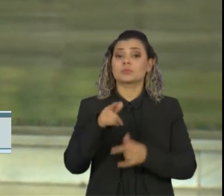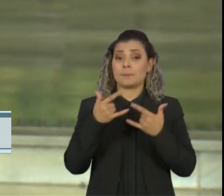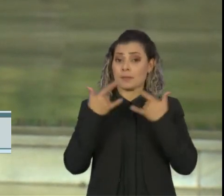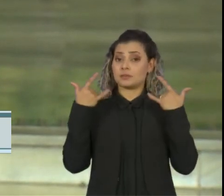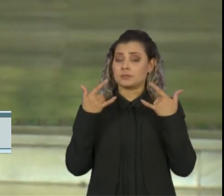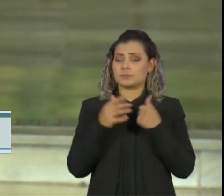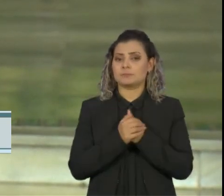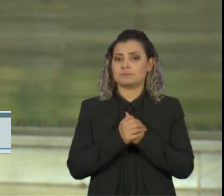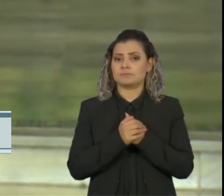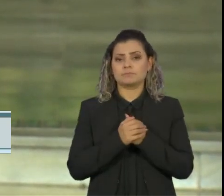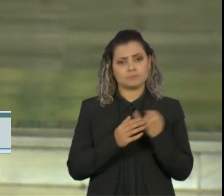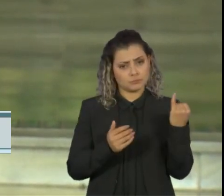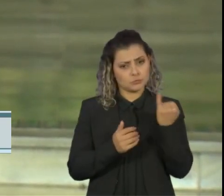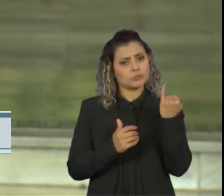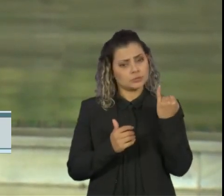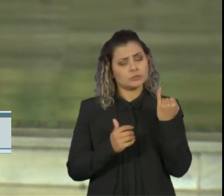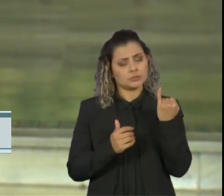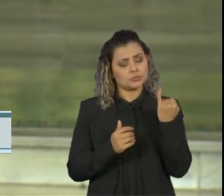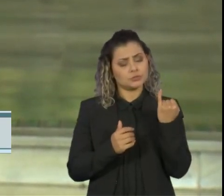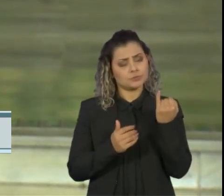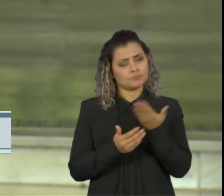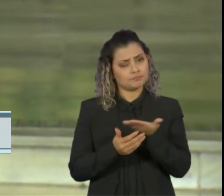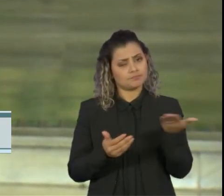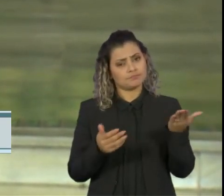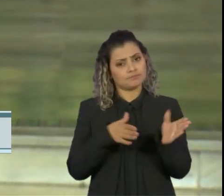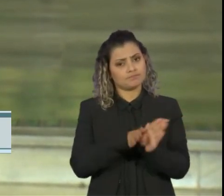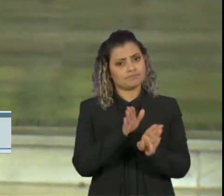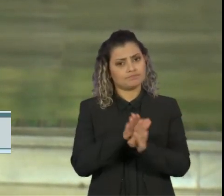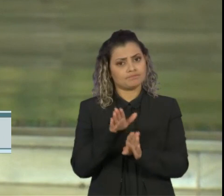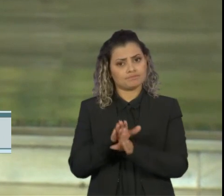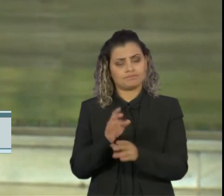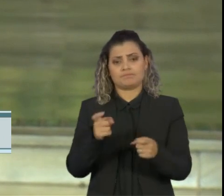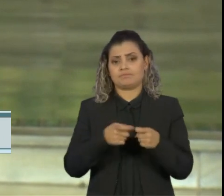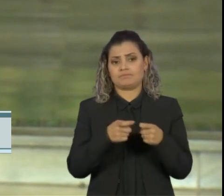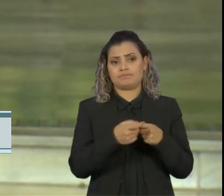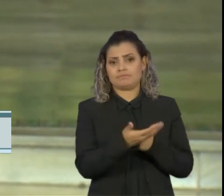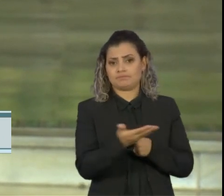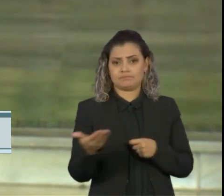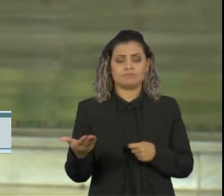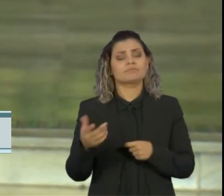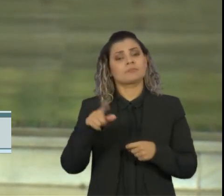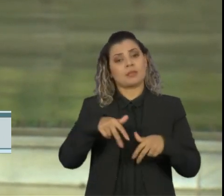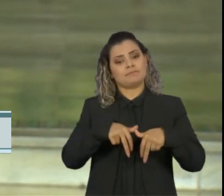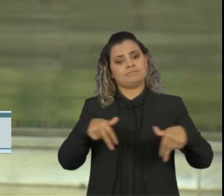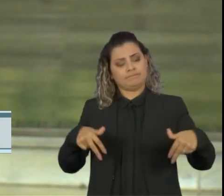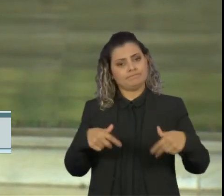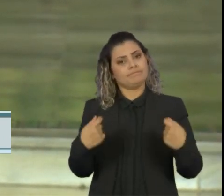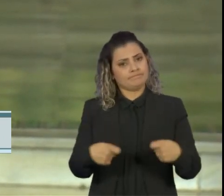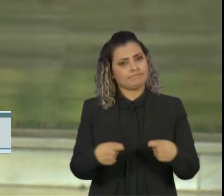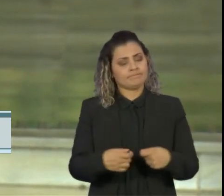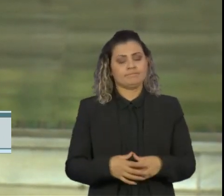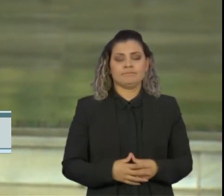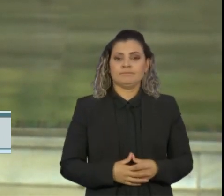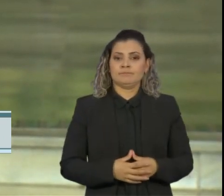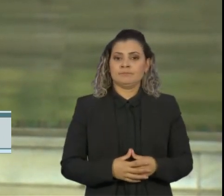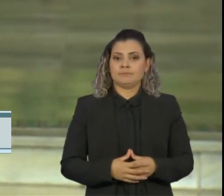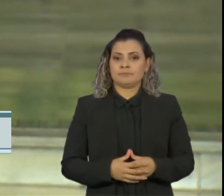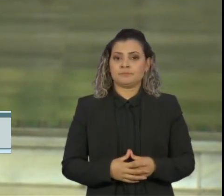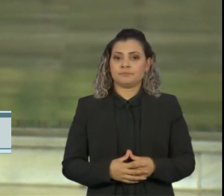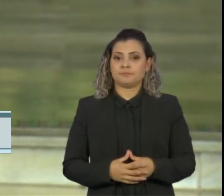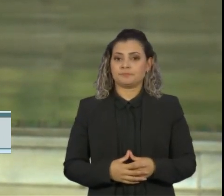máscara. O ideal, evidentemente, recomendado pela medicina, é esse distanciamento.